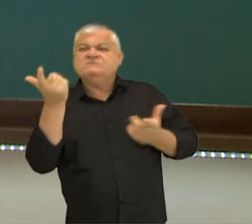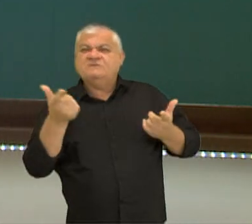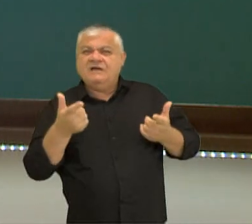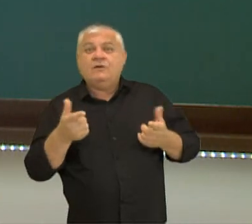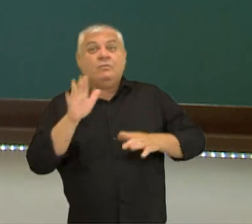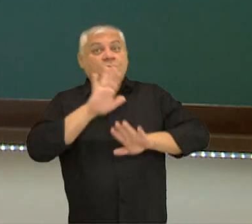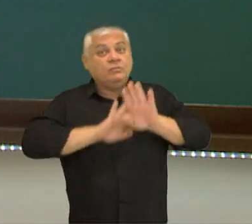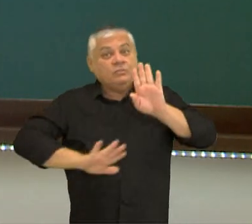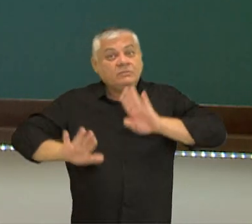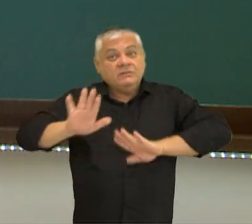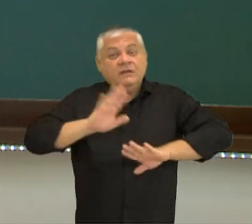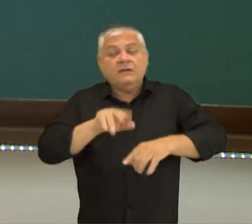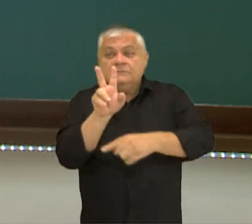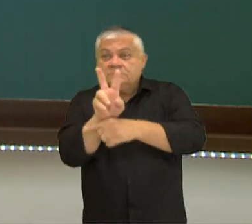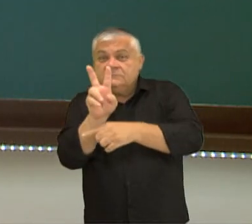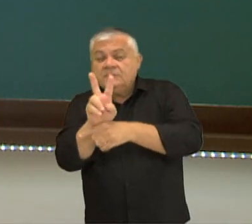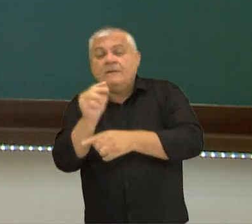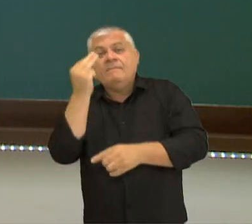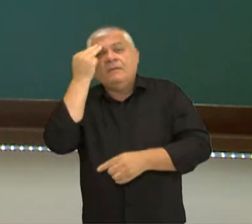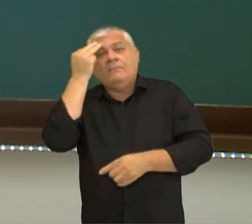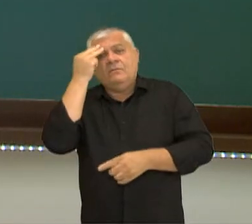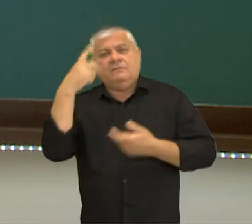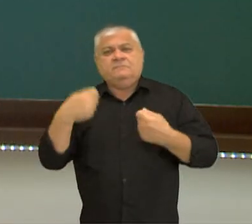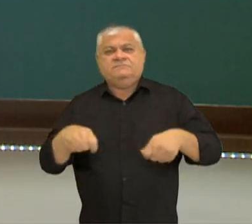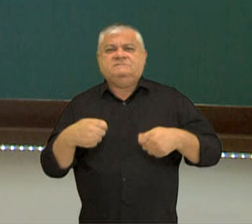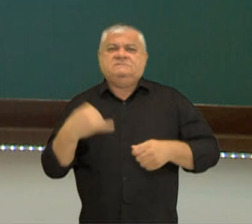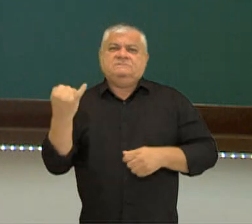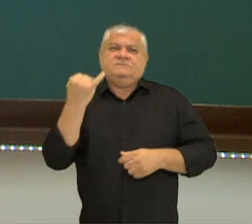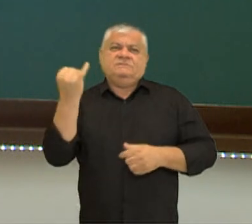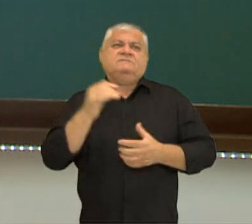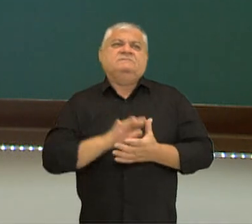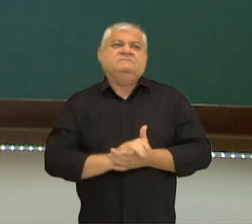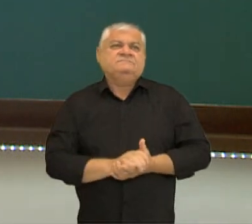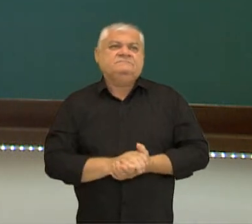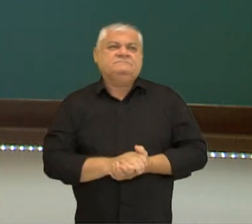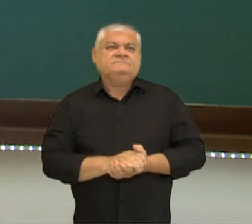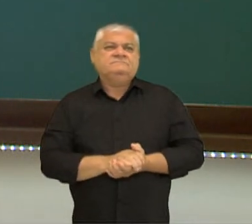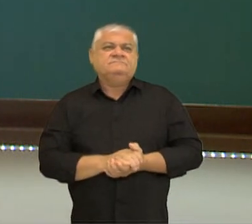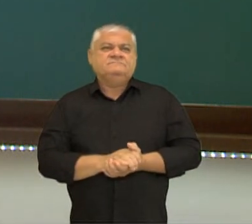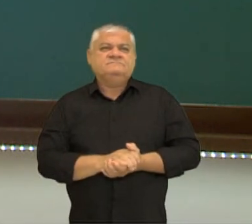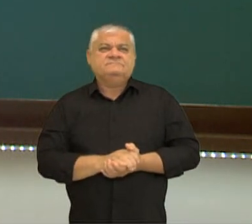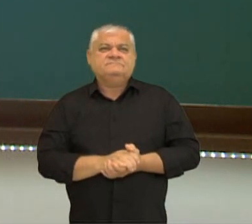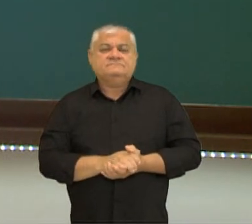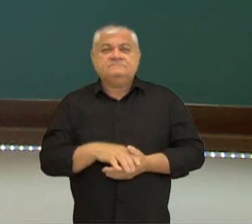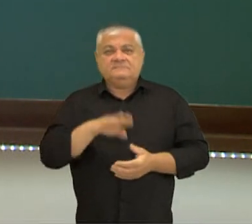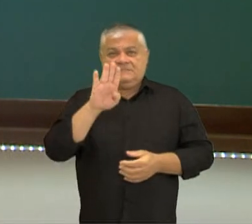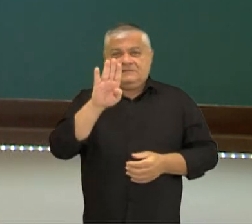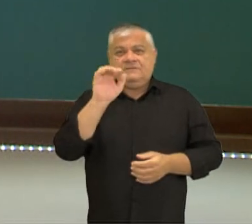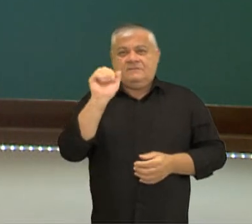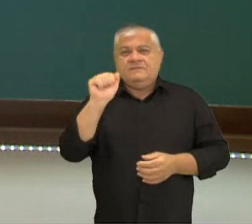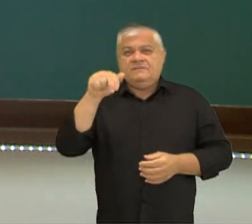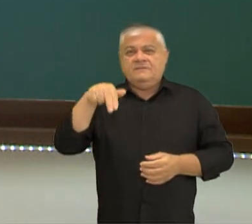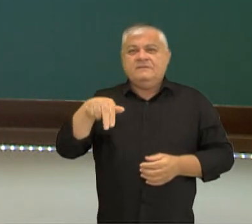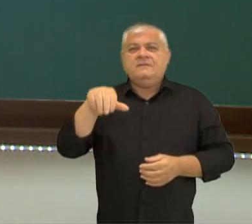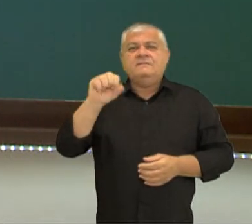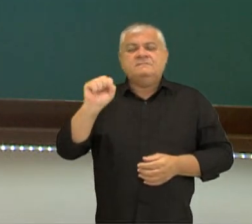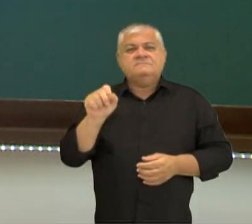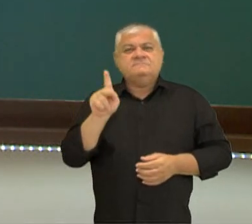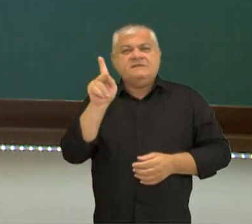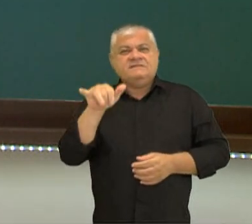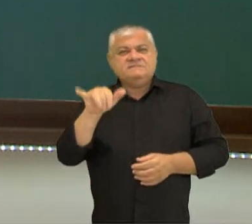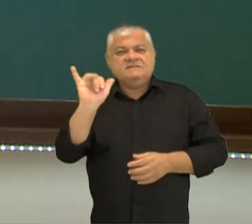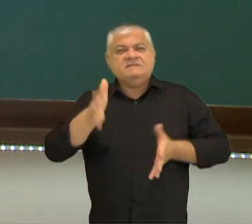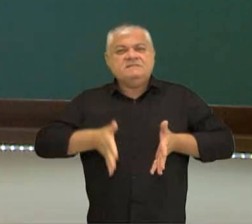aqui do cuidado e preservação da memória com essa obra aqui. Então, Banksy, né, possivelmente